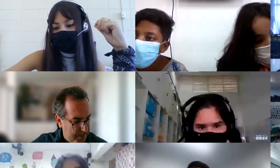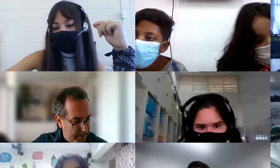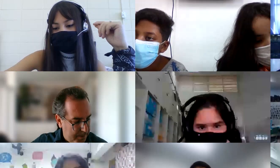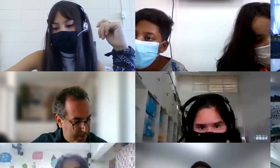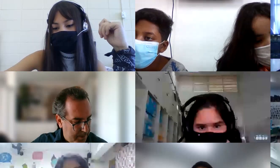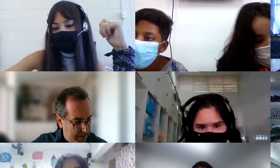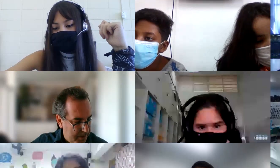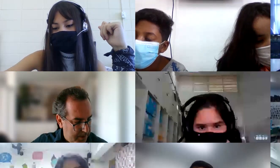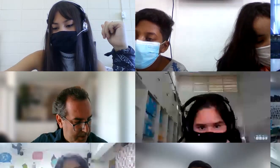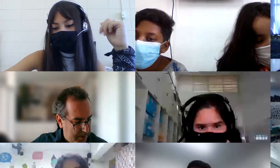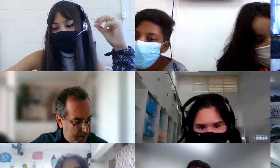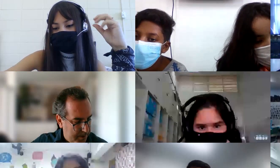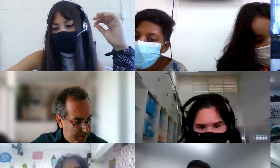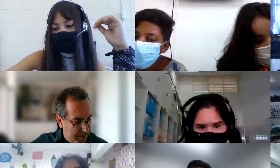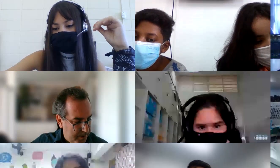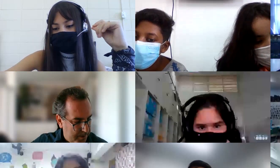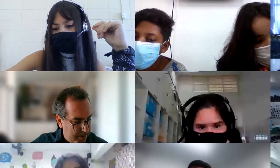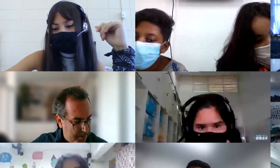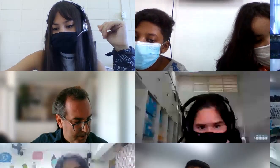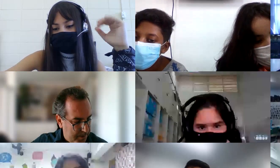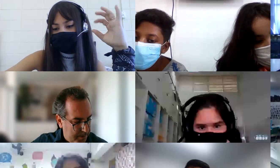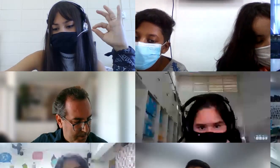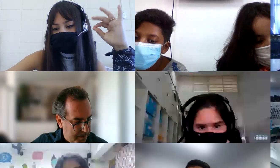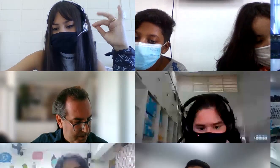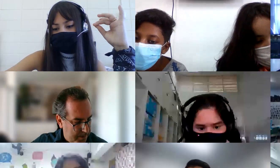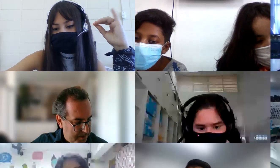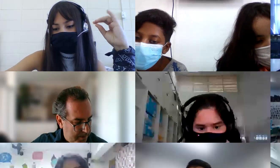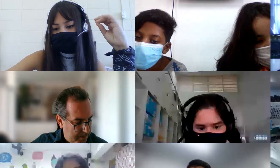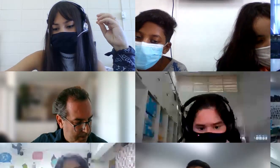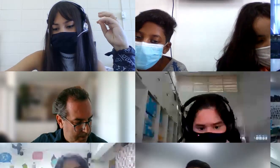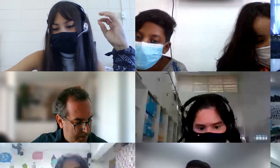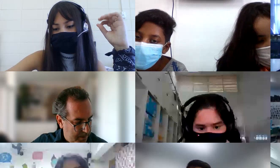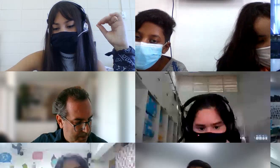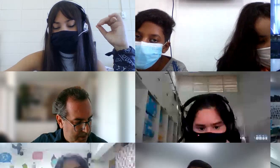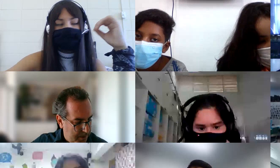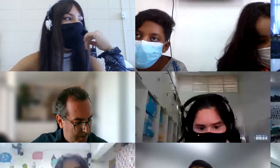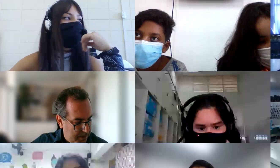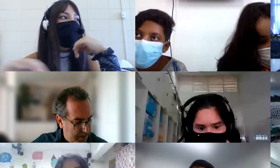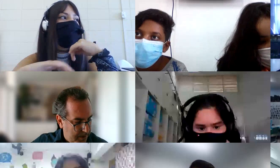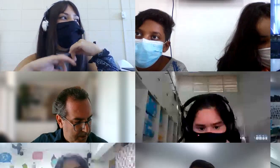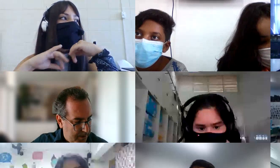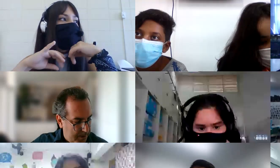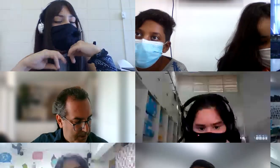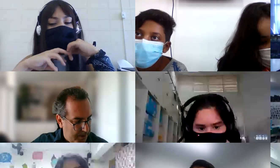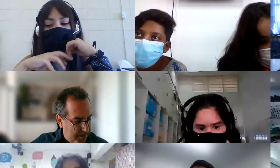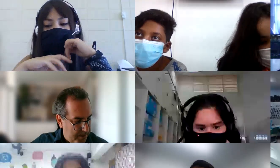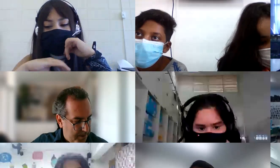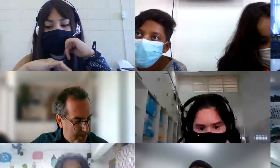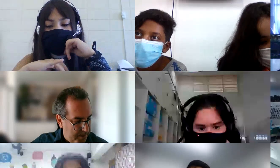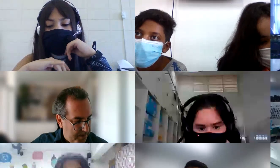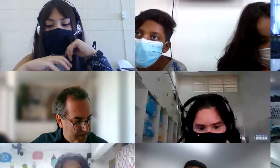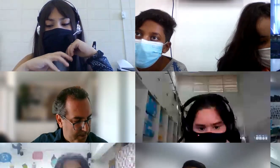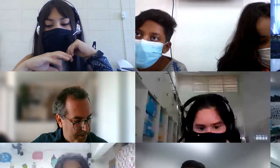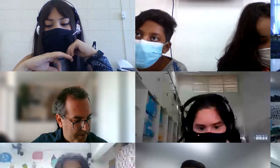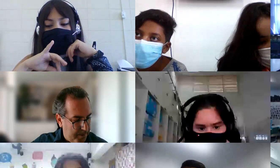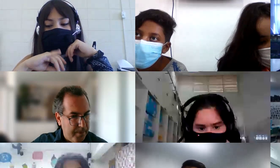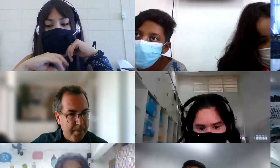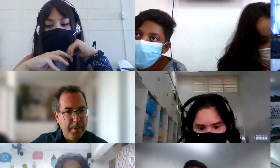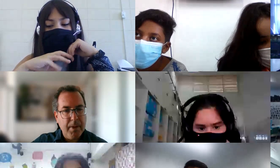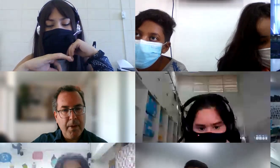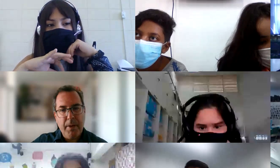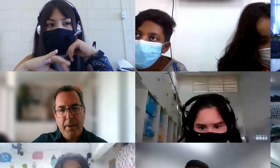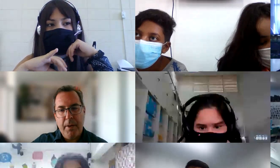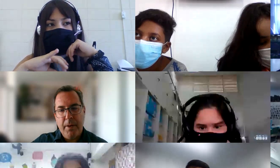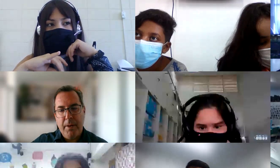muda, como o doutor Benito falou lá no início, né? Isso muda o rumo, muitas vezes, o caminho, né, da vida, e se é possível a